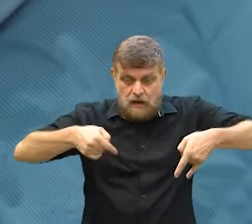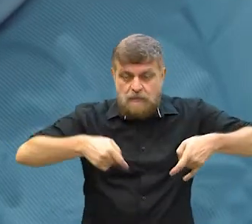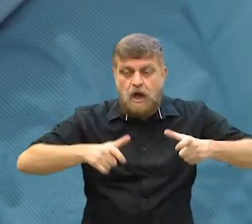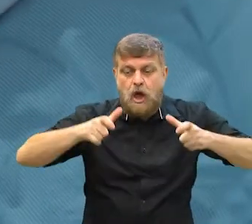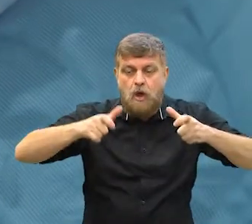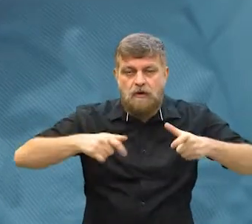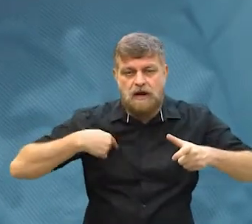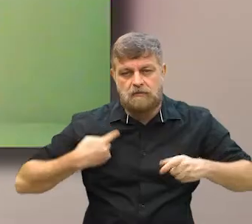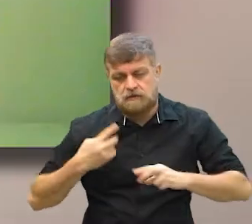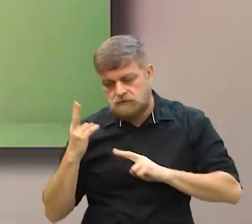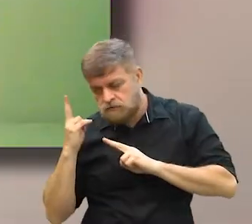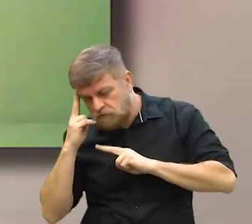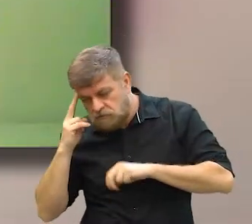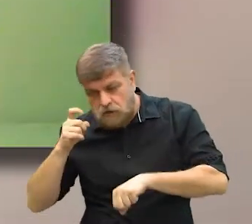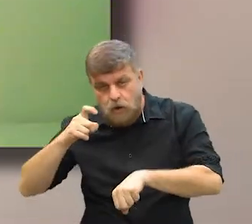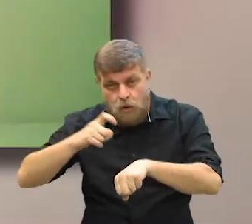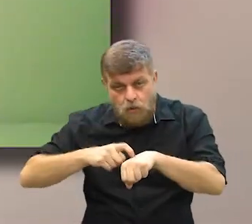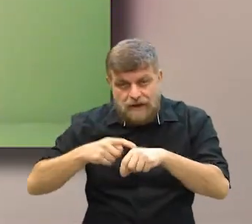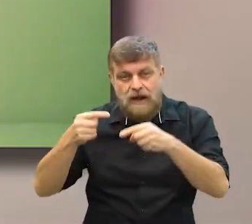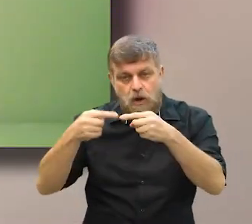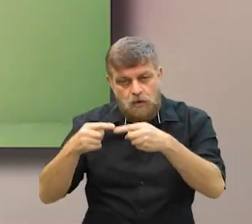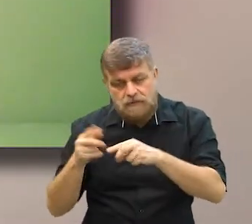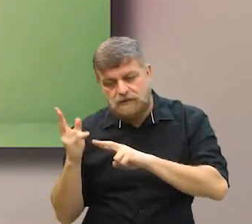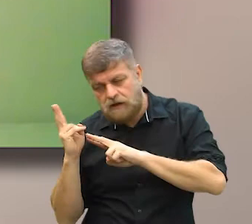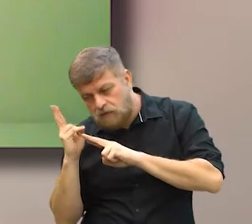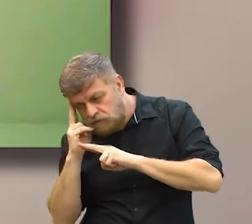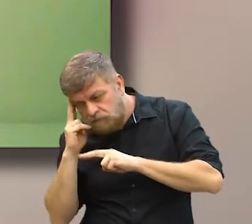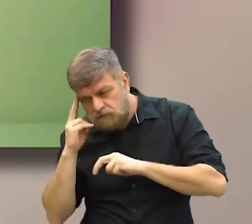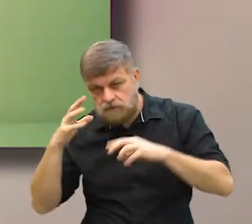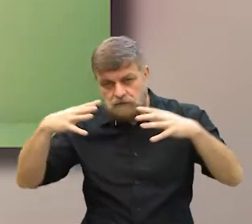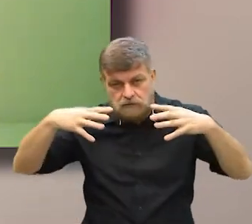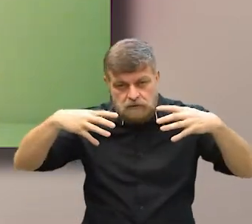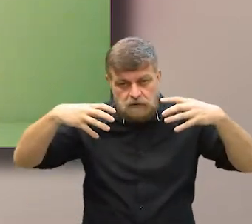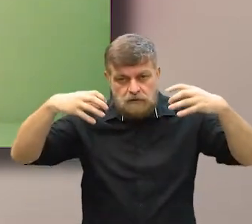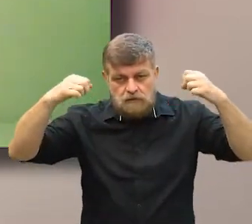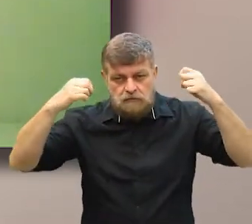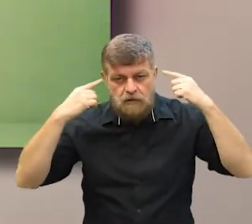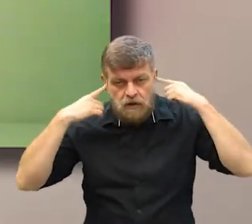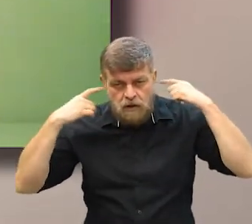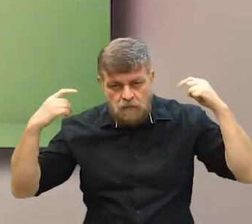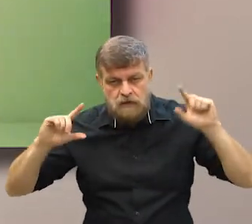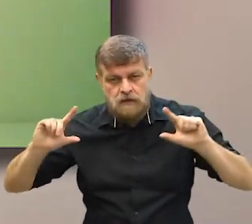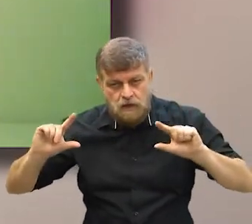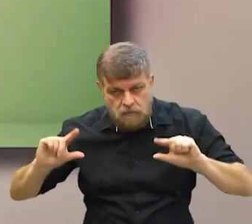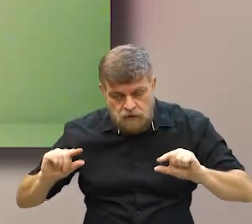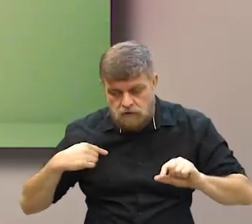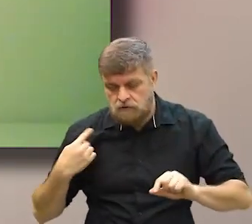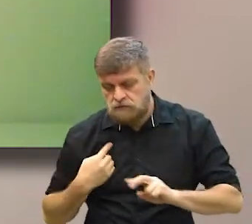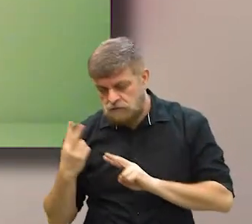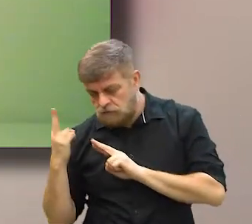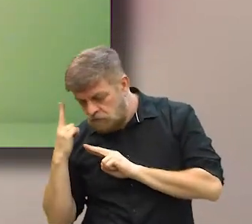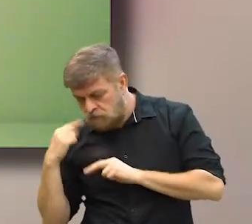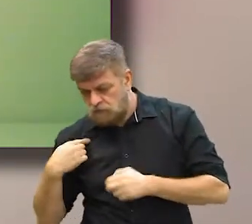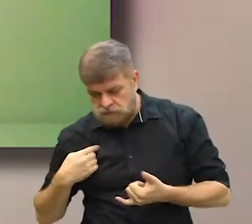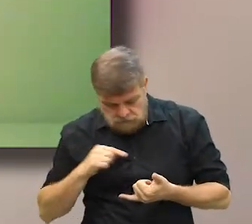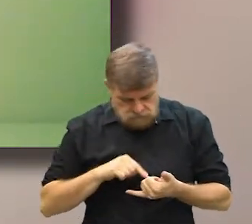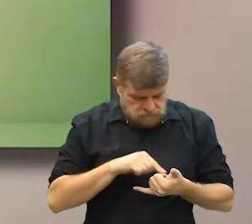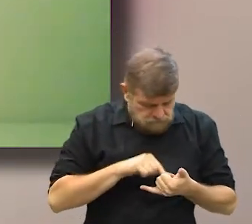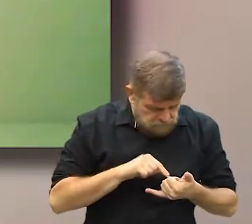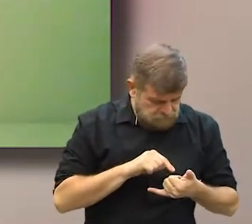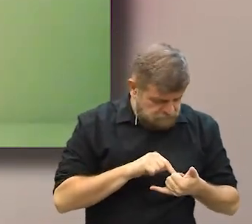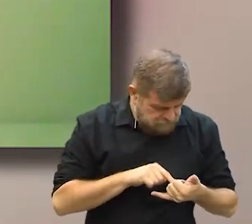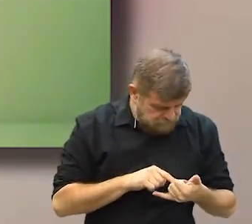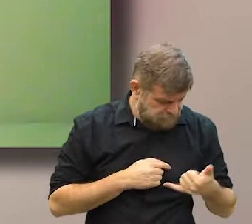feito para dormir, num horário feito para dormir, com iluminação e barulho feitos para dormir, e nós